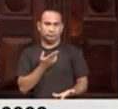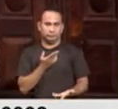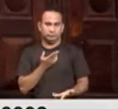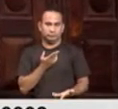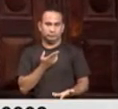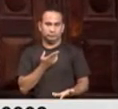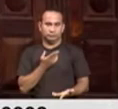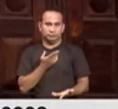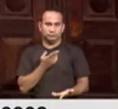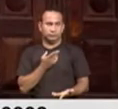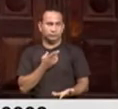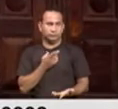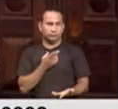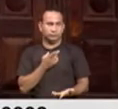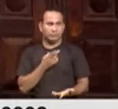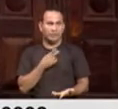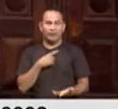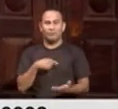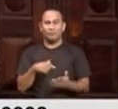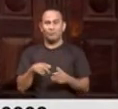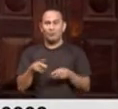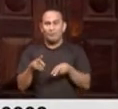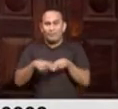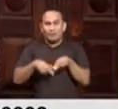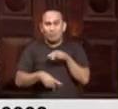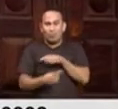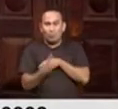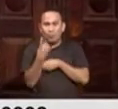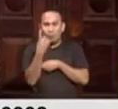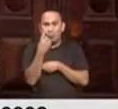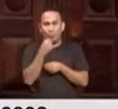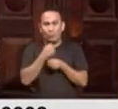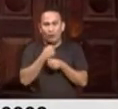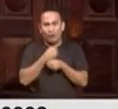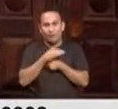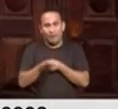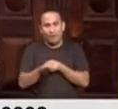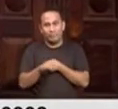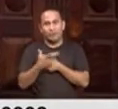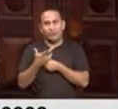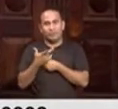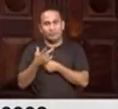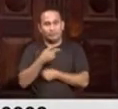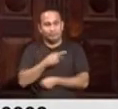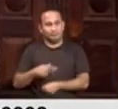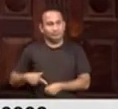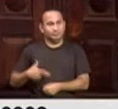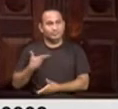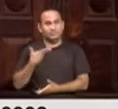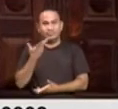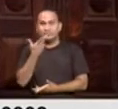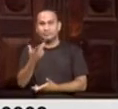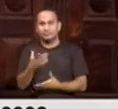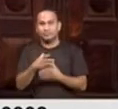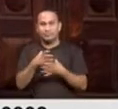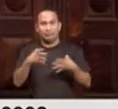Fiz sim a CPI das milícias, ela ficou trancada 1 ano e meio. E eu presidi a CPI das milícias, depois de uma pressão